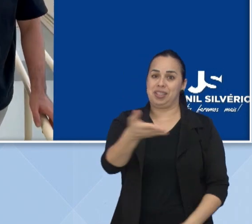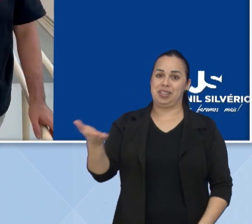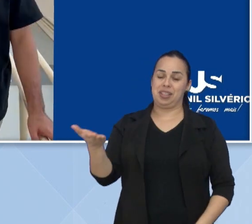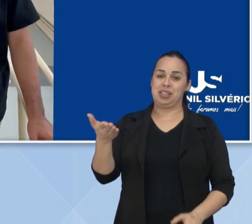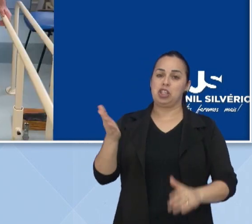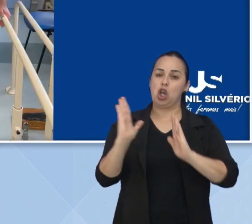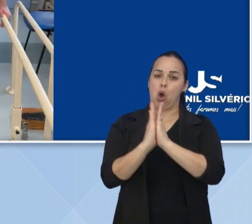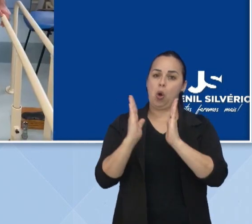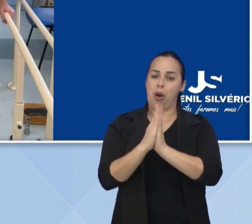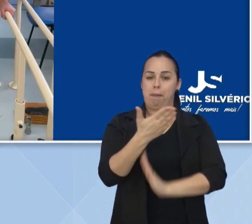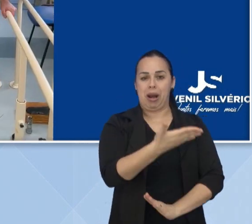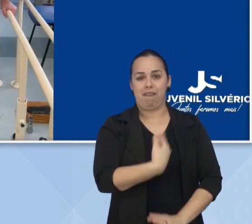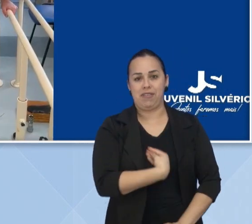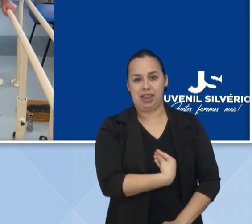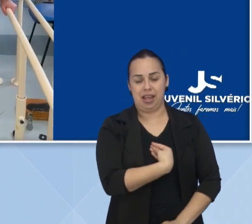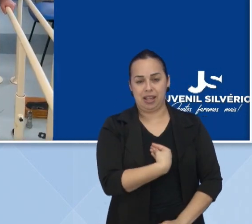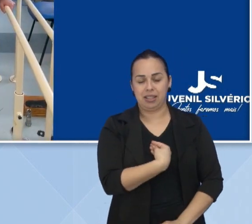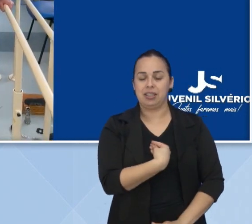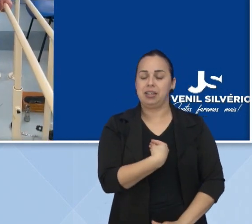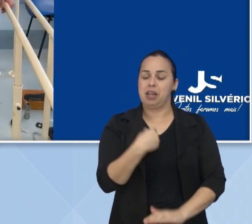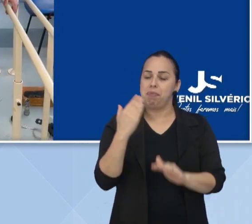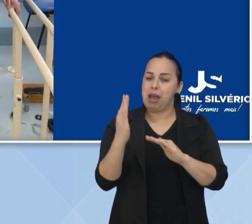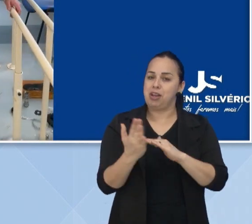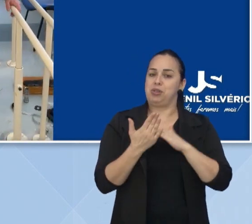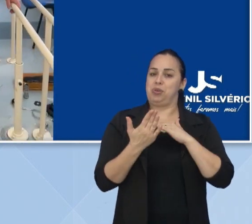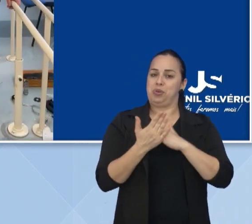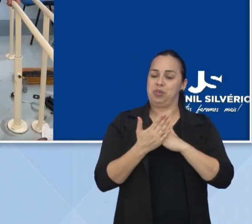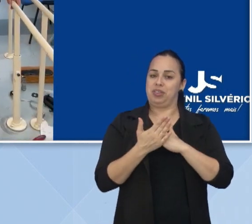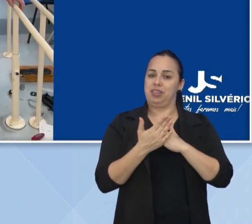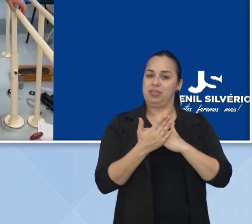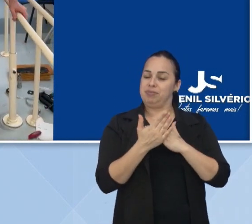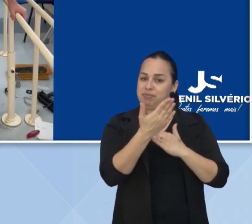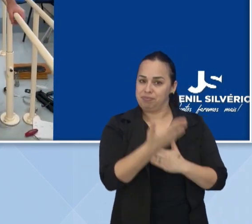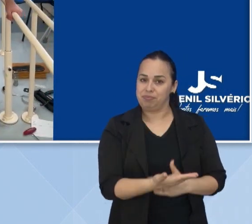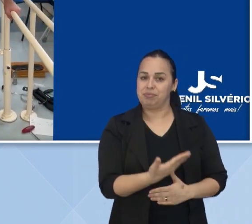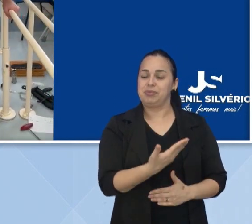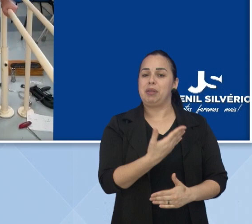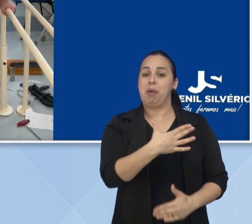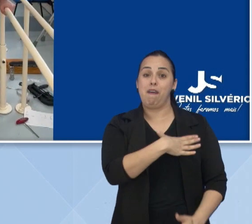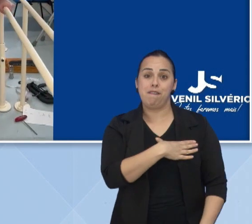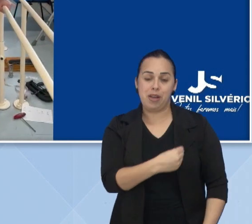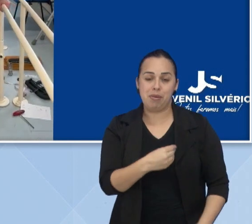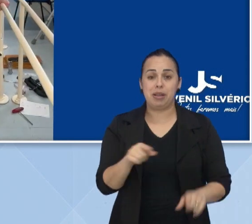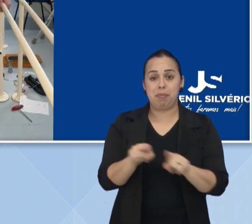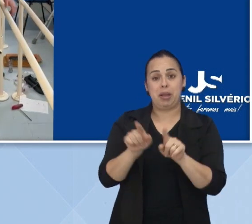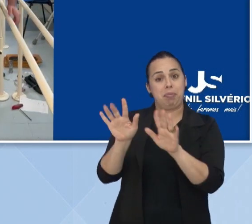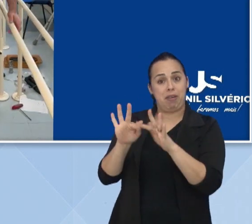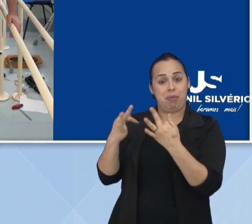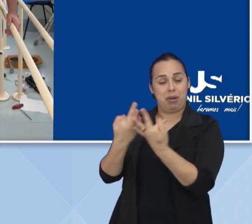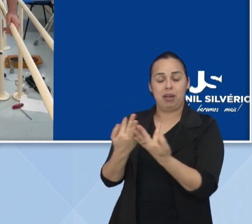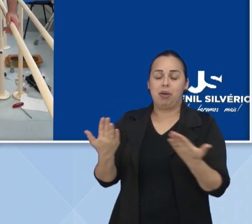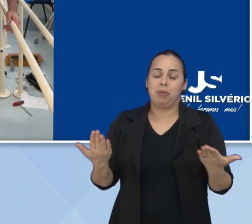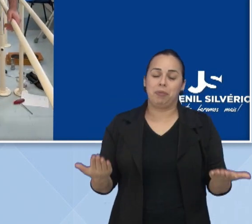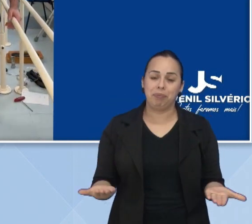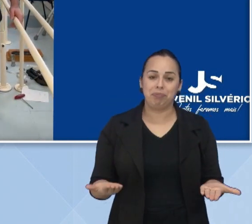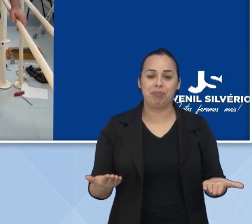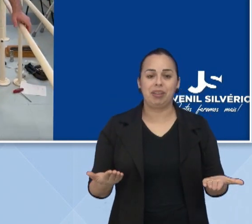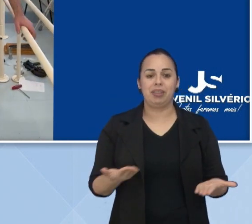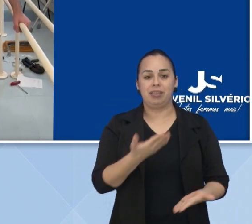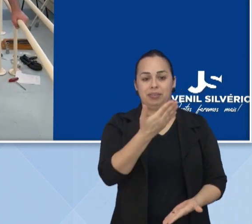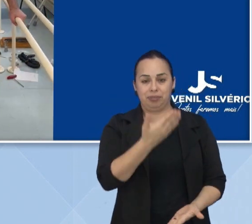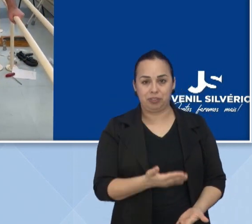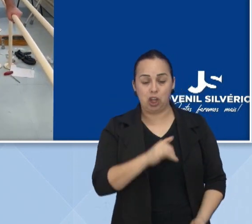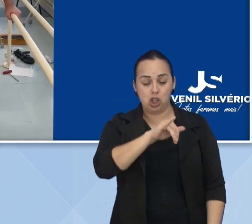pelas orações e energias positivas em favor do meu filho e da minha família. Então, ao